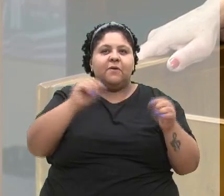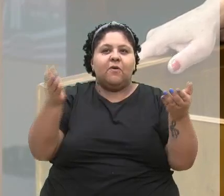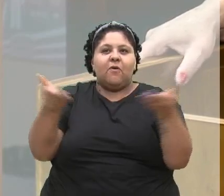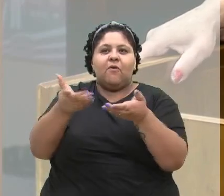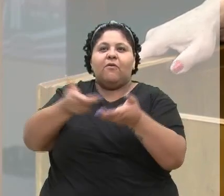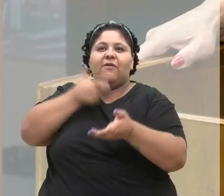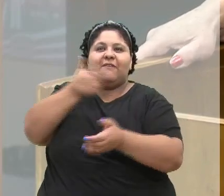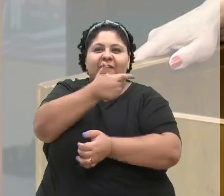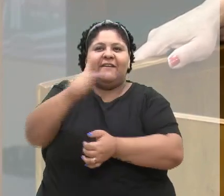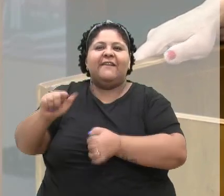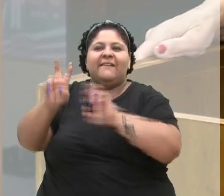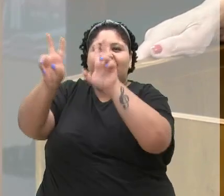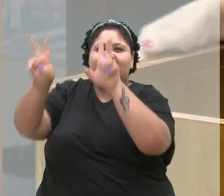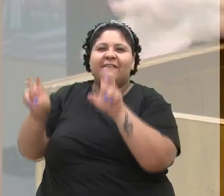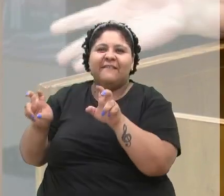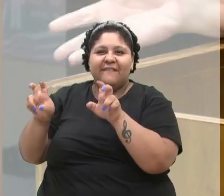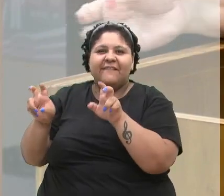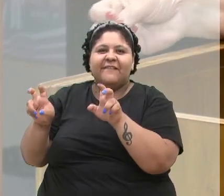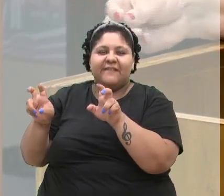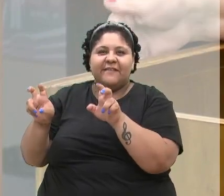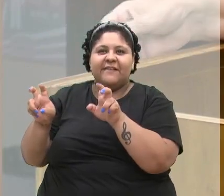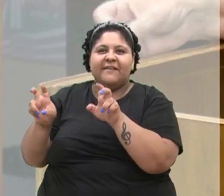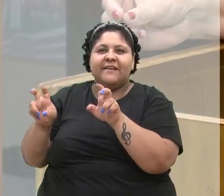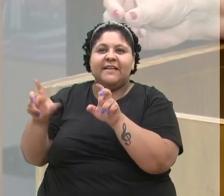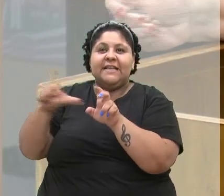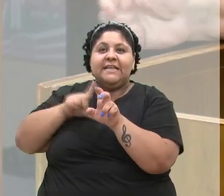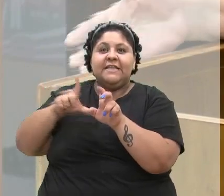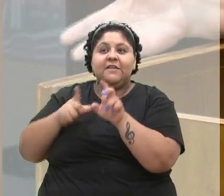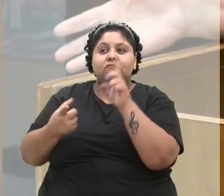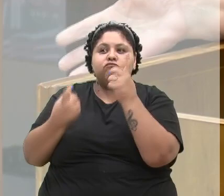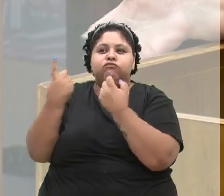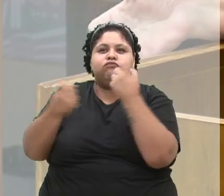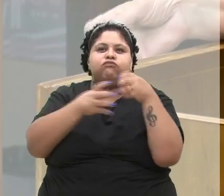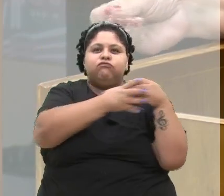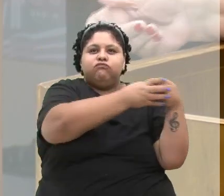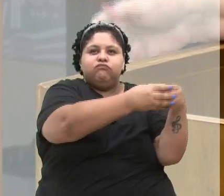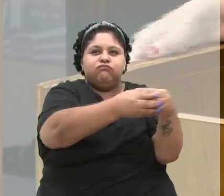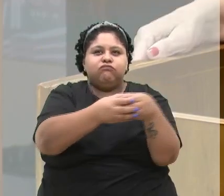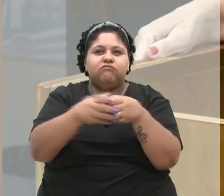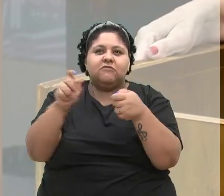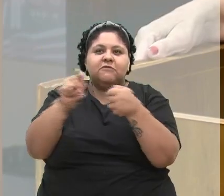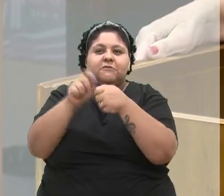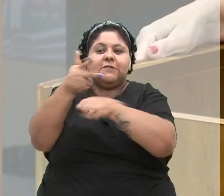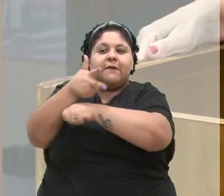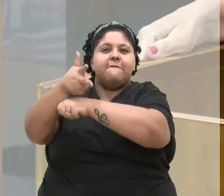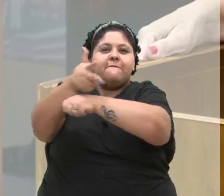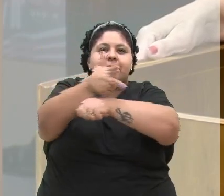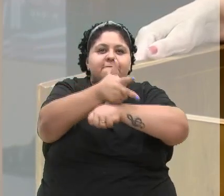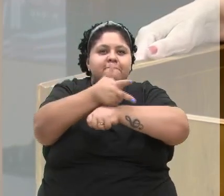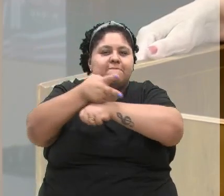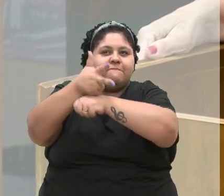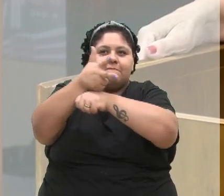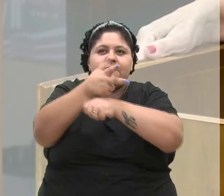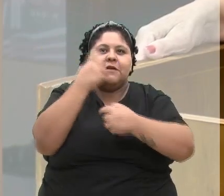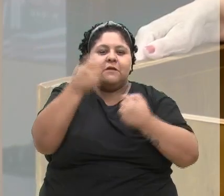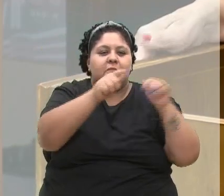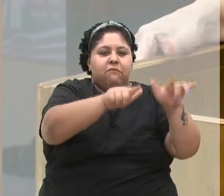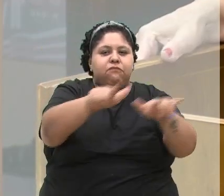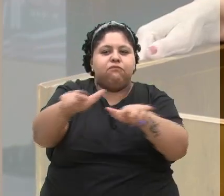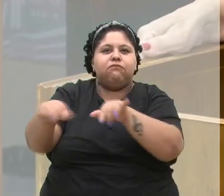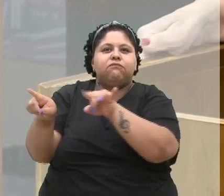um outro assunto. Eu tive aqui alguns colegas que fizeram alguns vídeos, estiveram em alguns